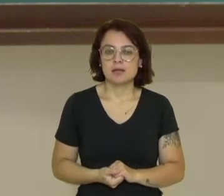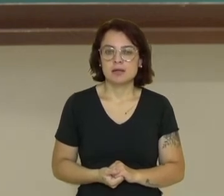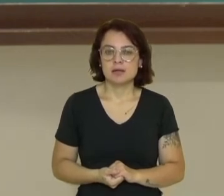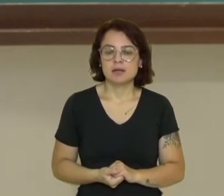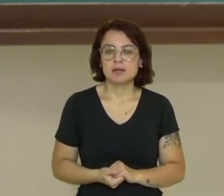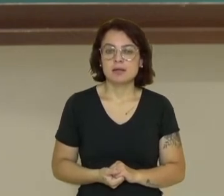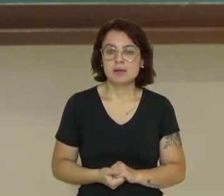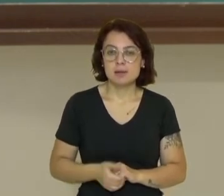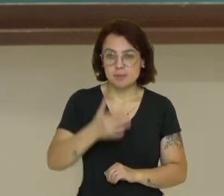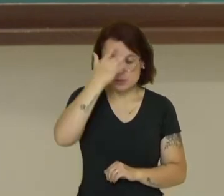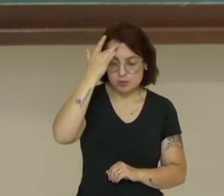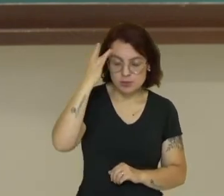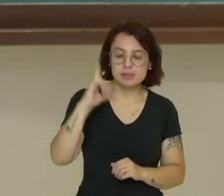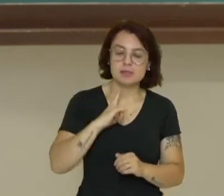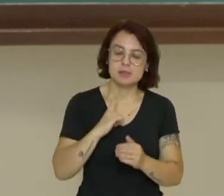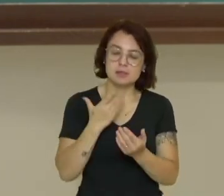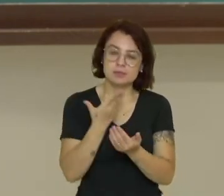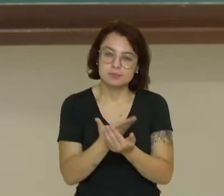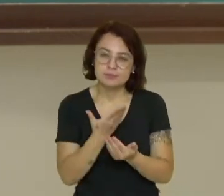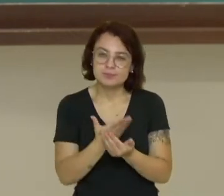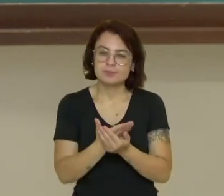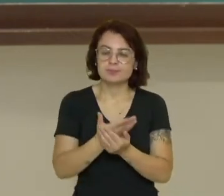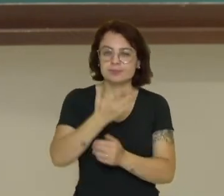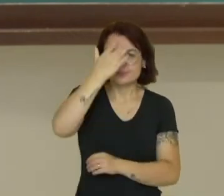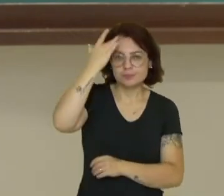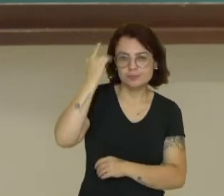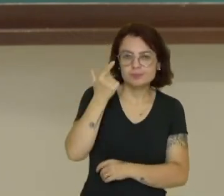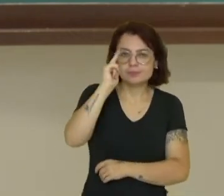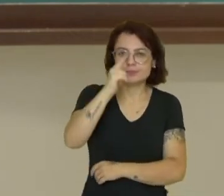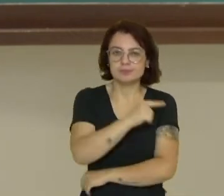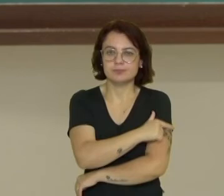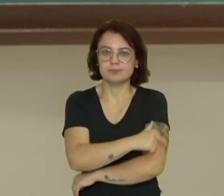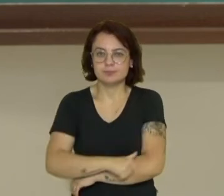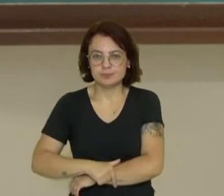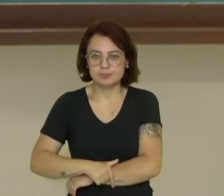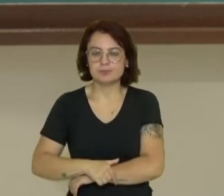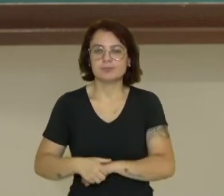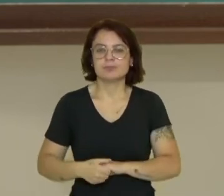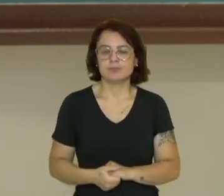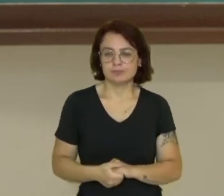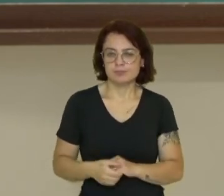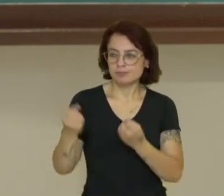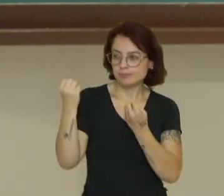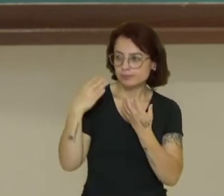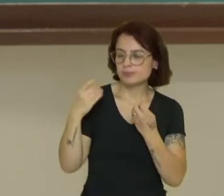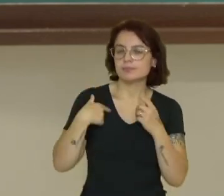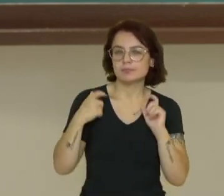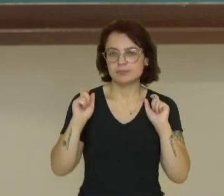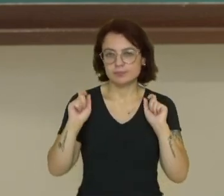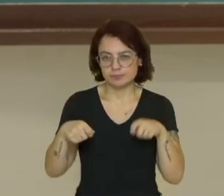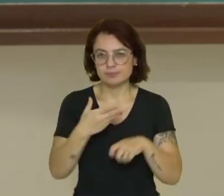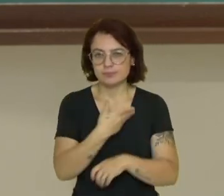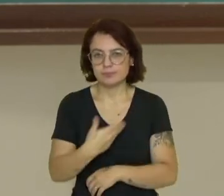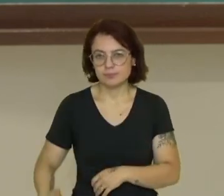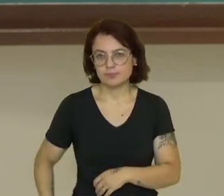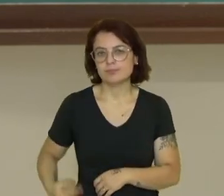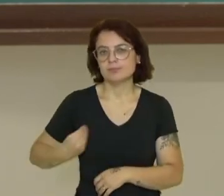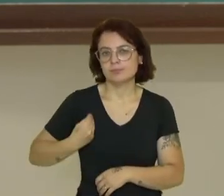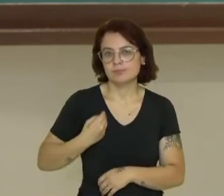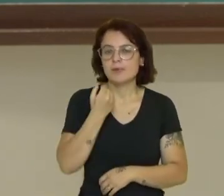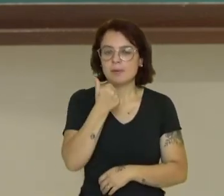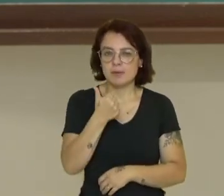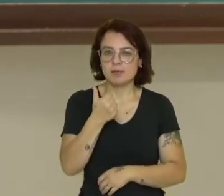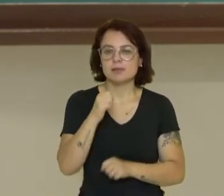aqueles que estudassem, né? Aqueles que recebessem a educação podem governar e viver bem em